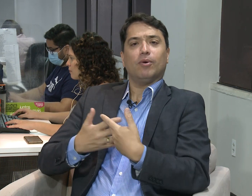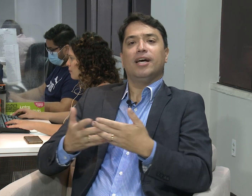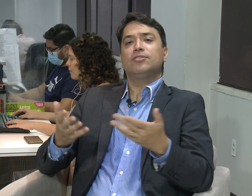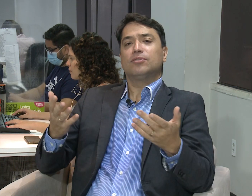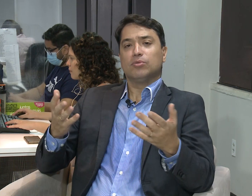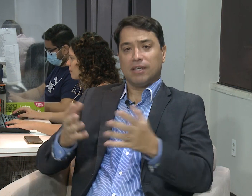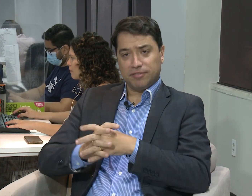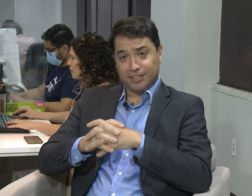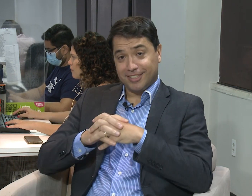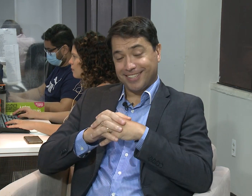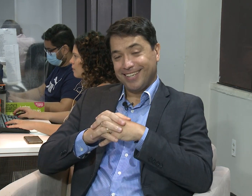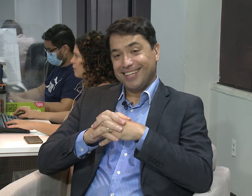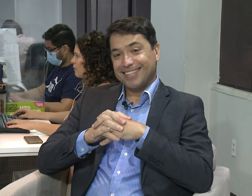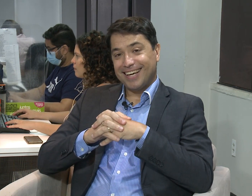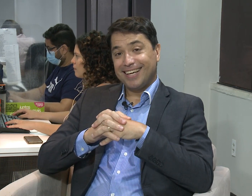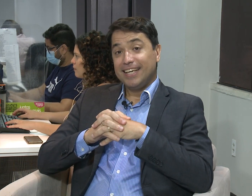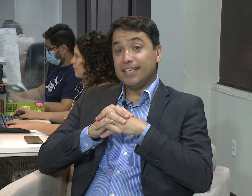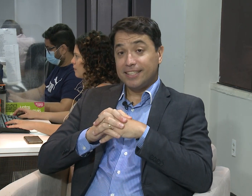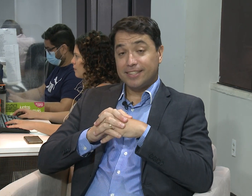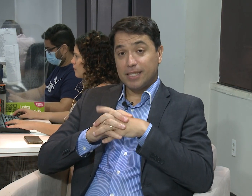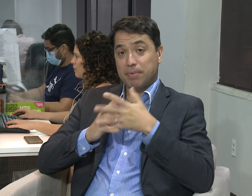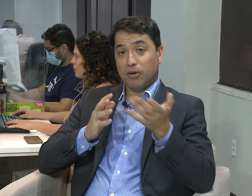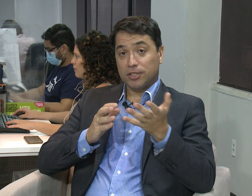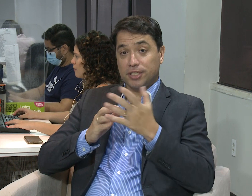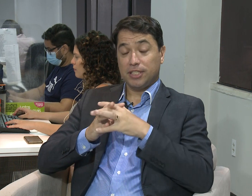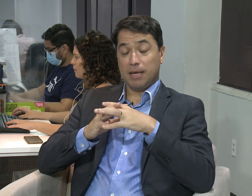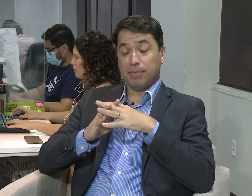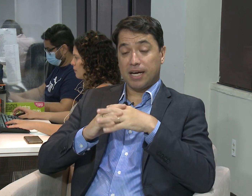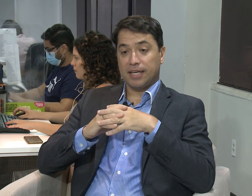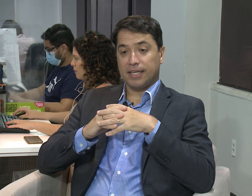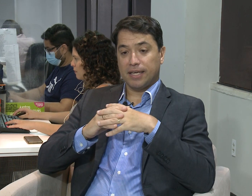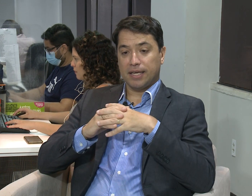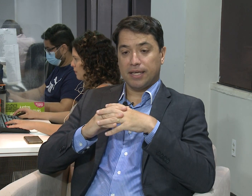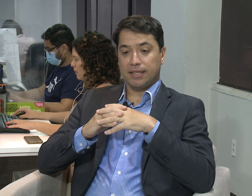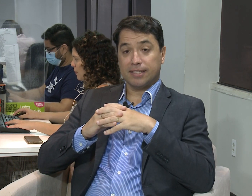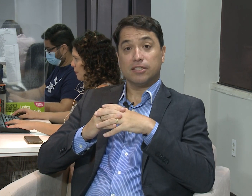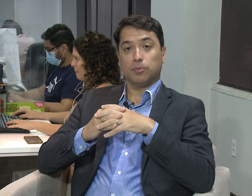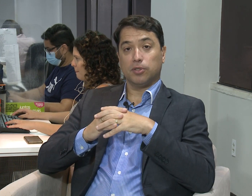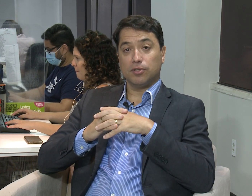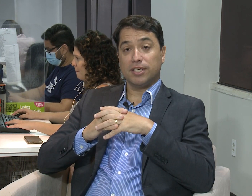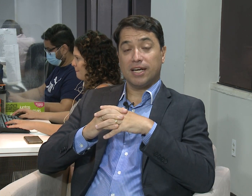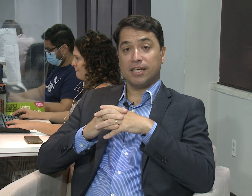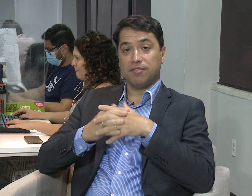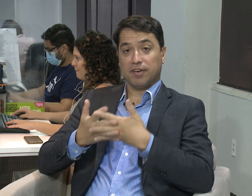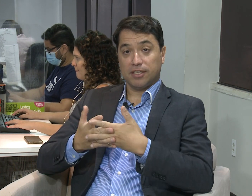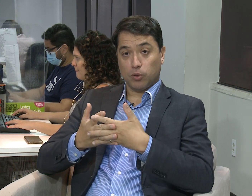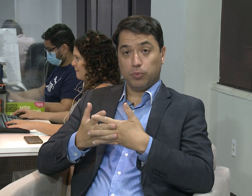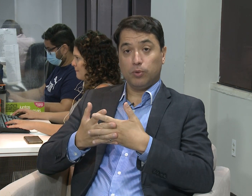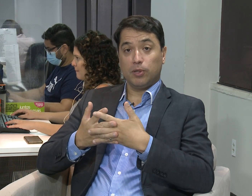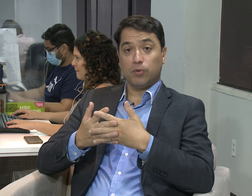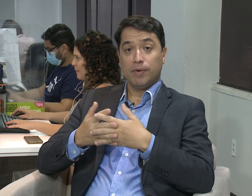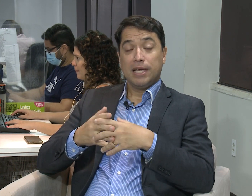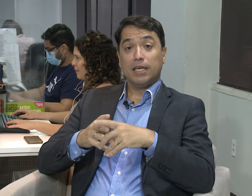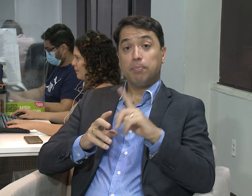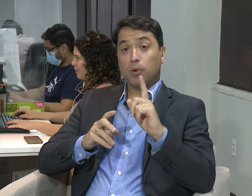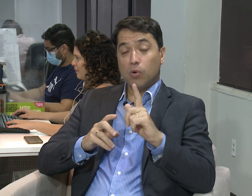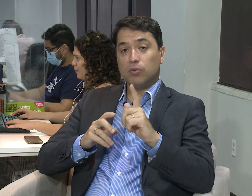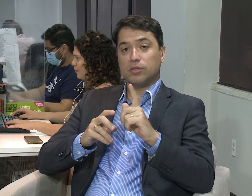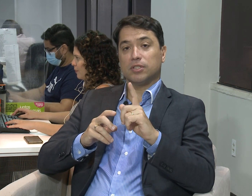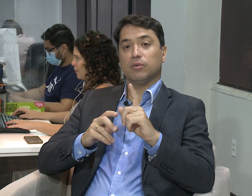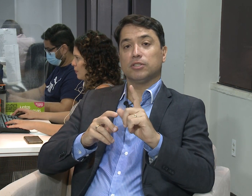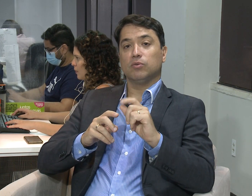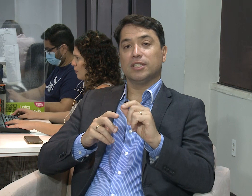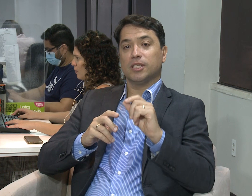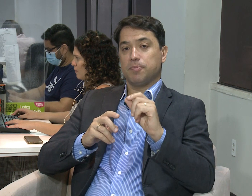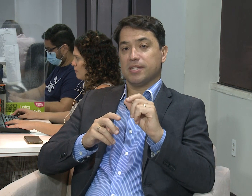dependentes para o resto da vida. Tá? E a gente sempre gosta de lembrar, né, nessas oportunidades, falando ao público, que